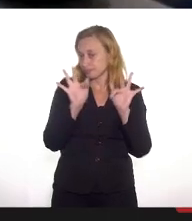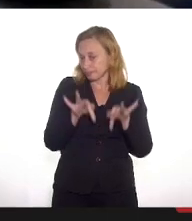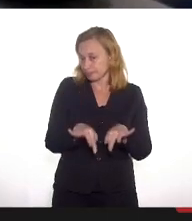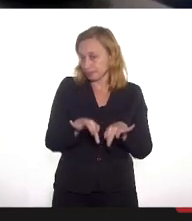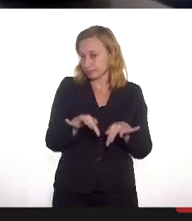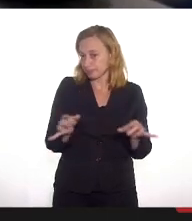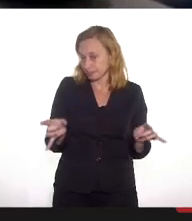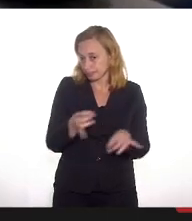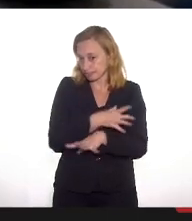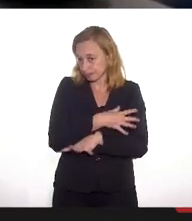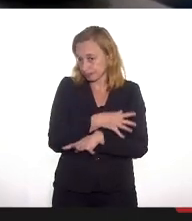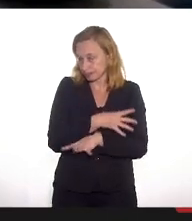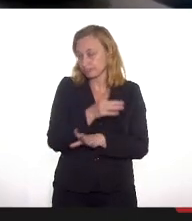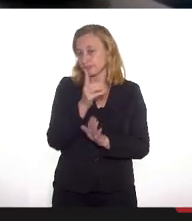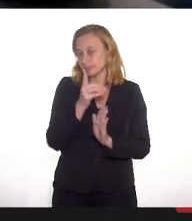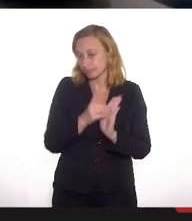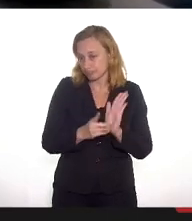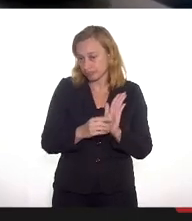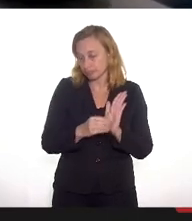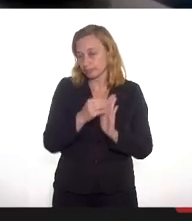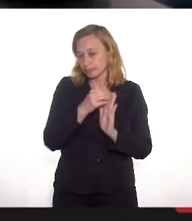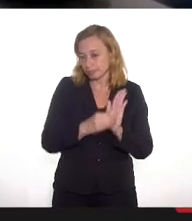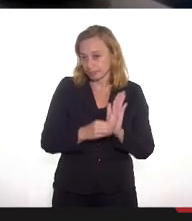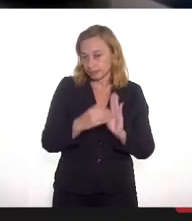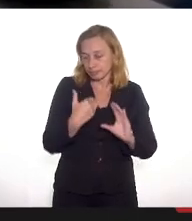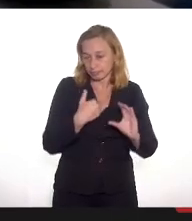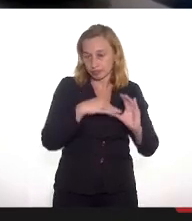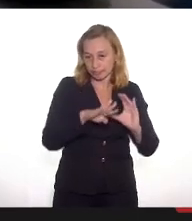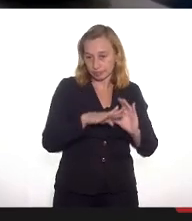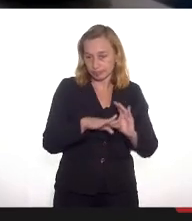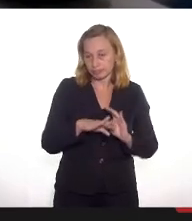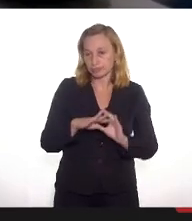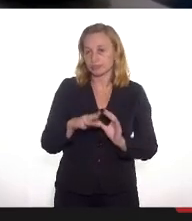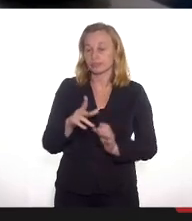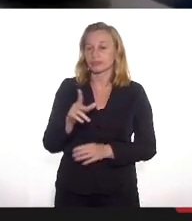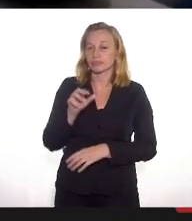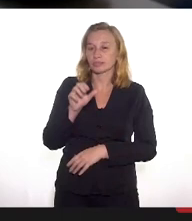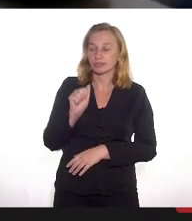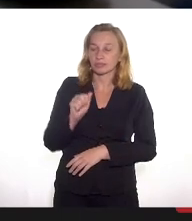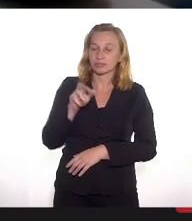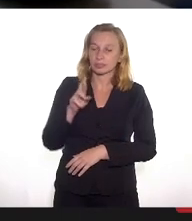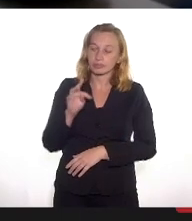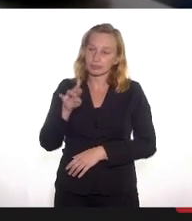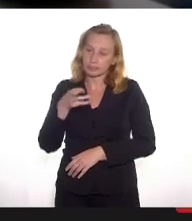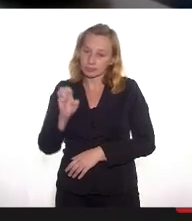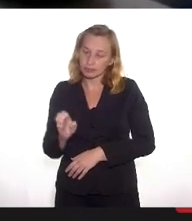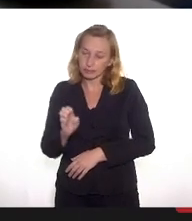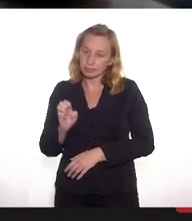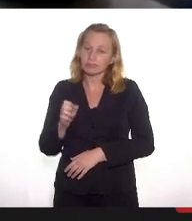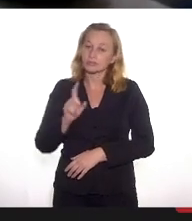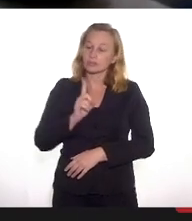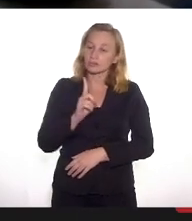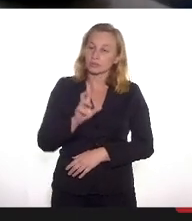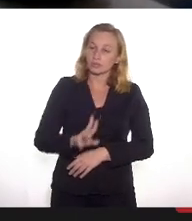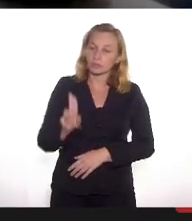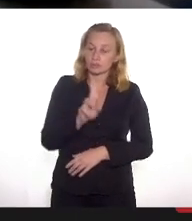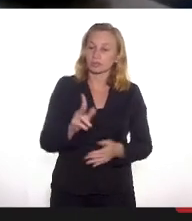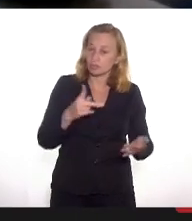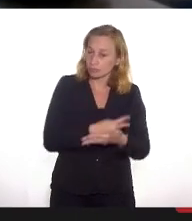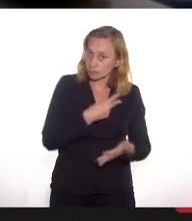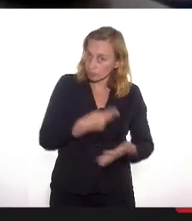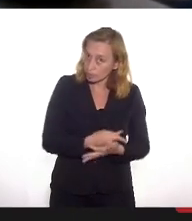tem ela está muito triste que as vacinas do lado encaminhamos para ver dois das fazendo que eu também não seja utilizada de forma errada